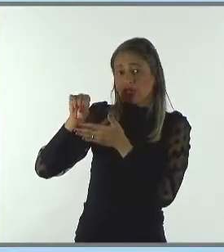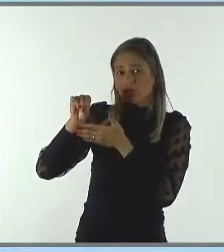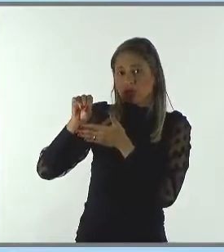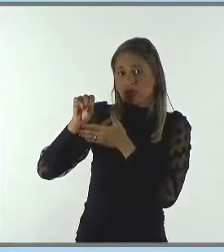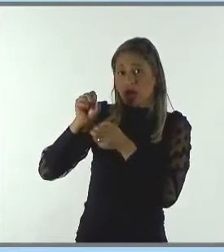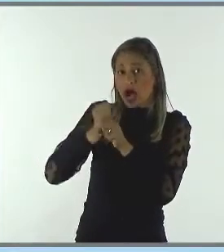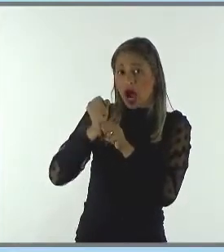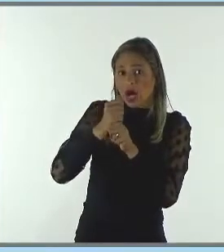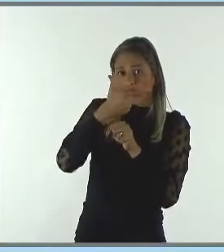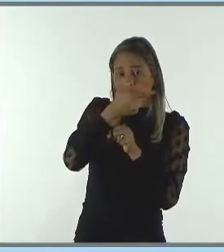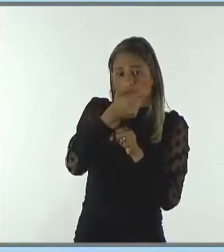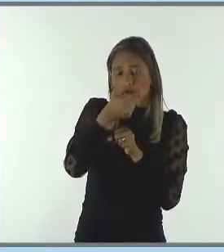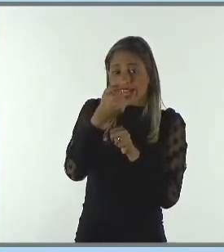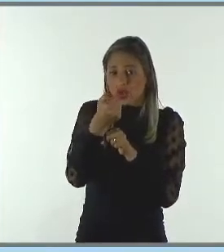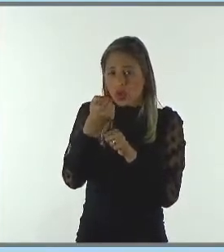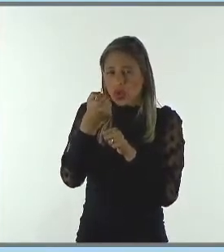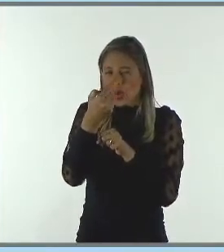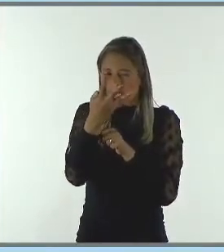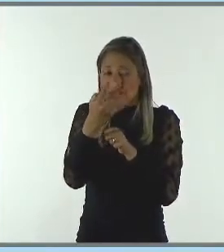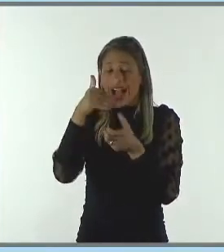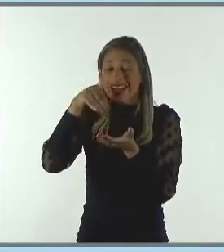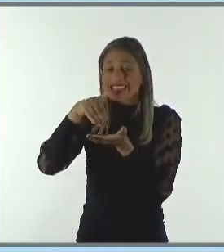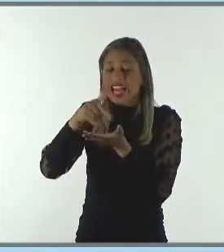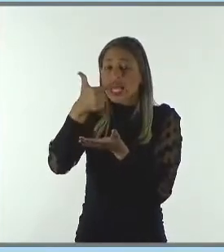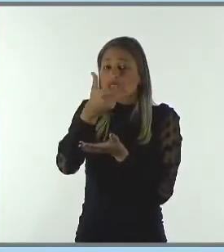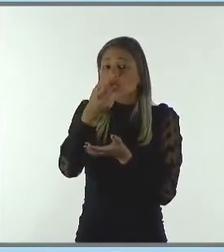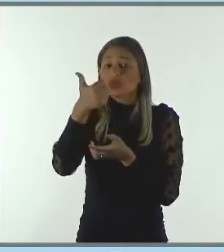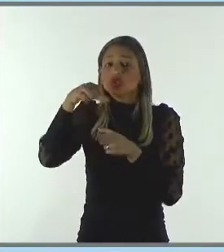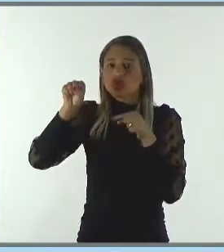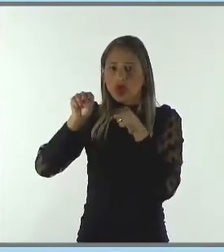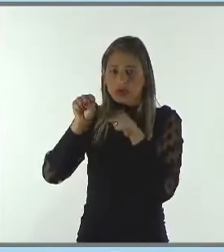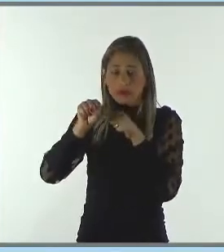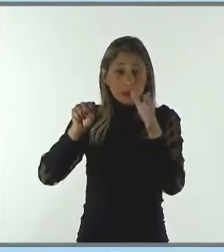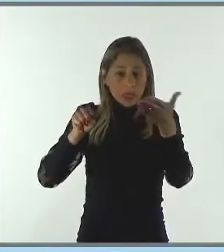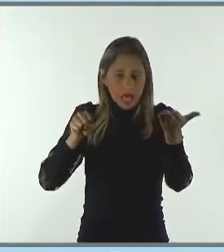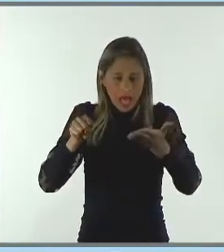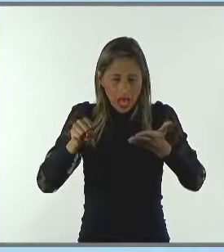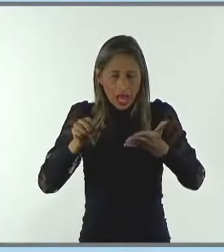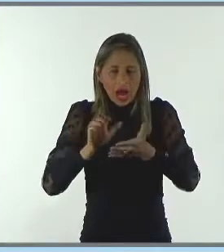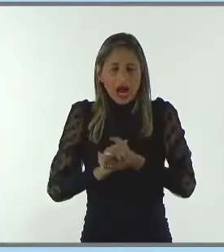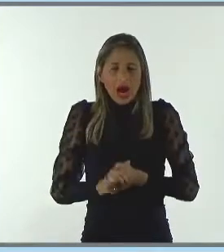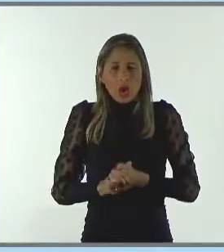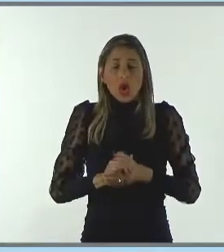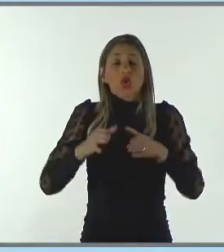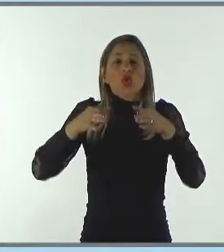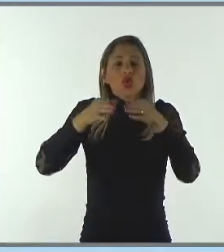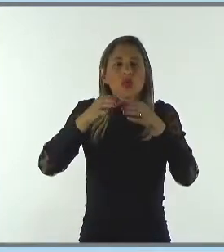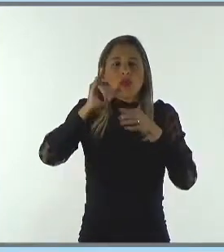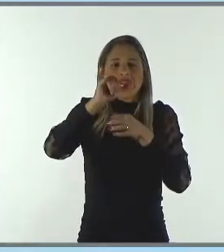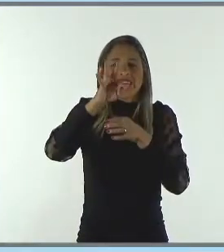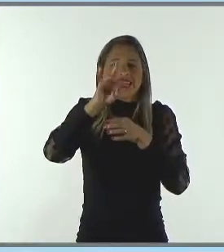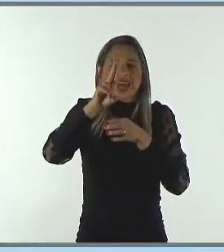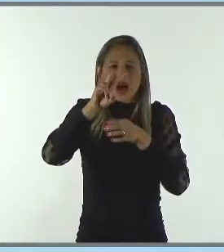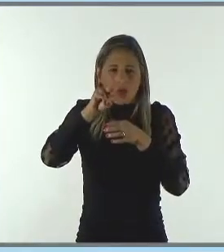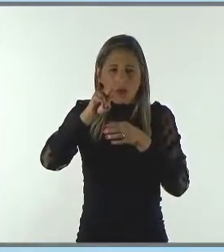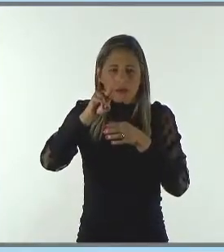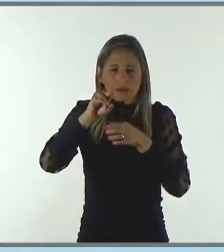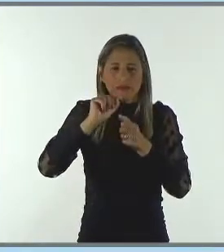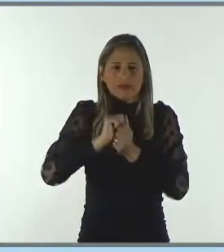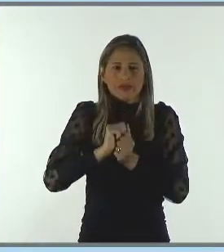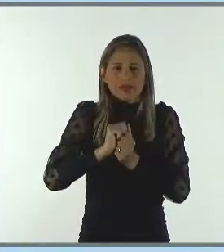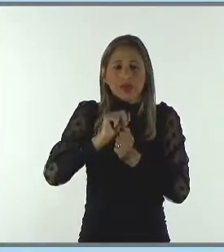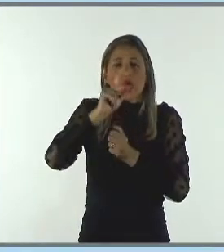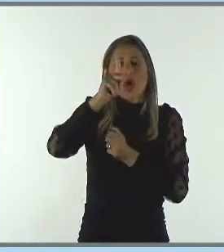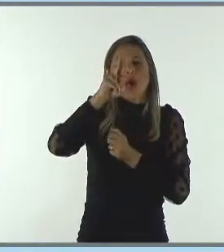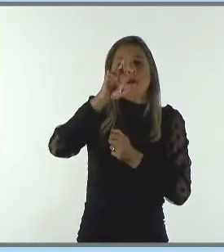a 2018. Mais recentemente, o Instituto Cultural Itaú e o Instituto